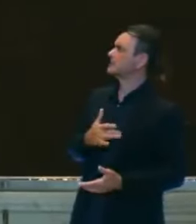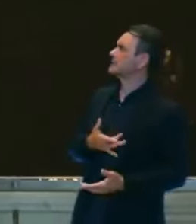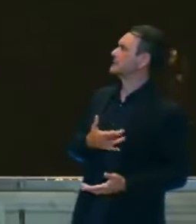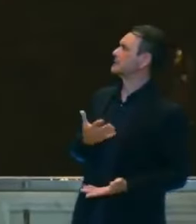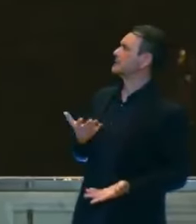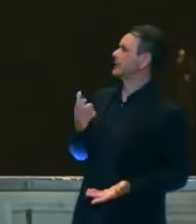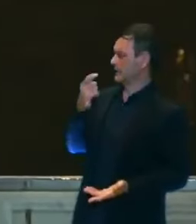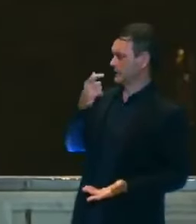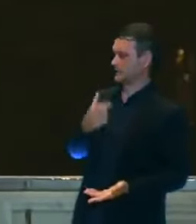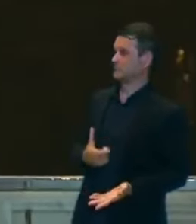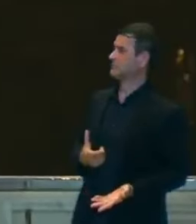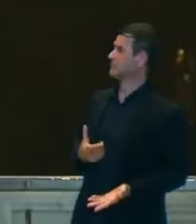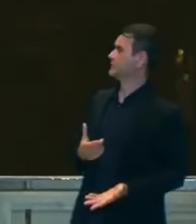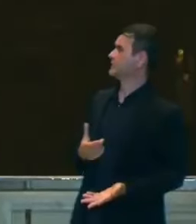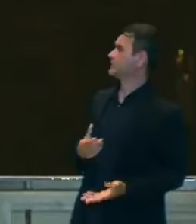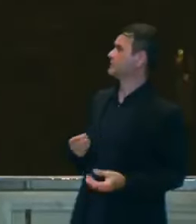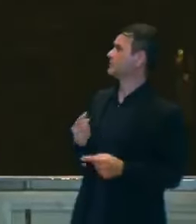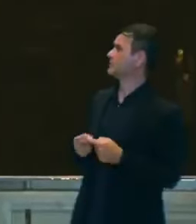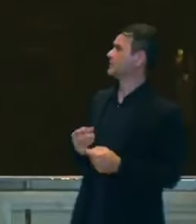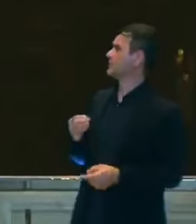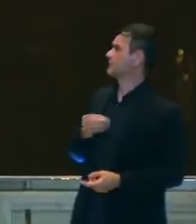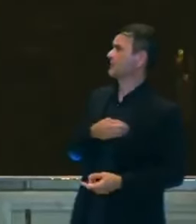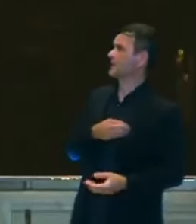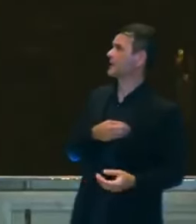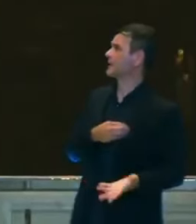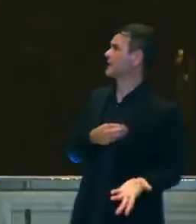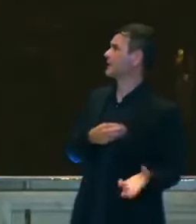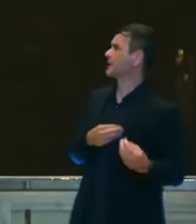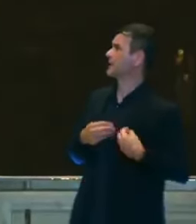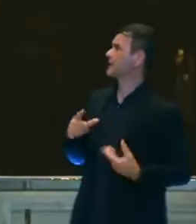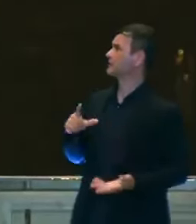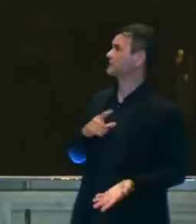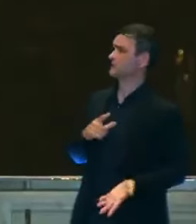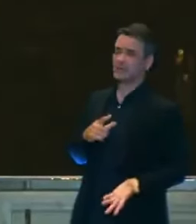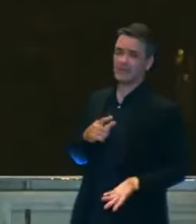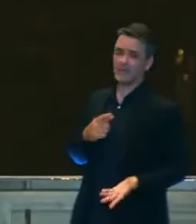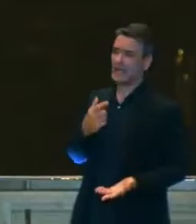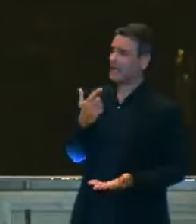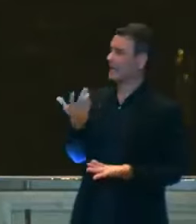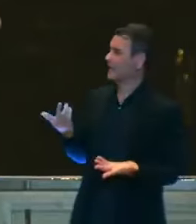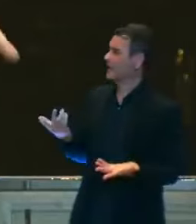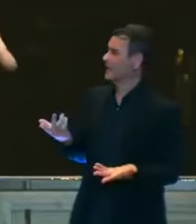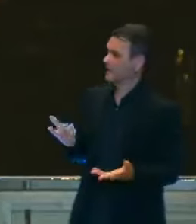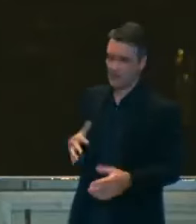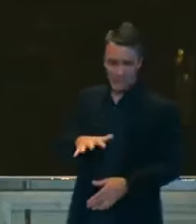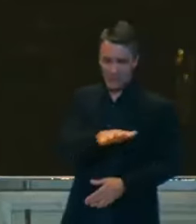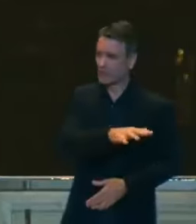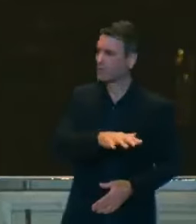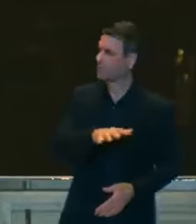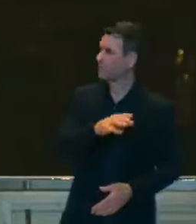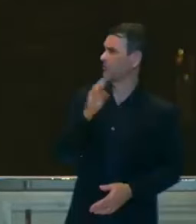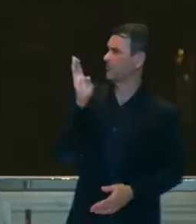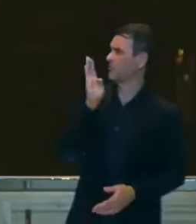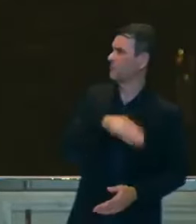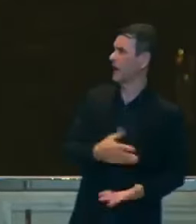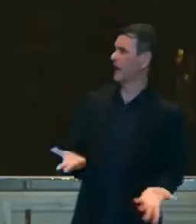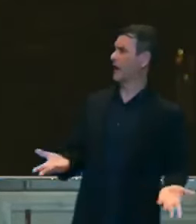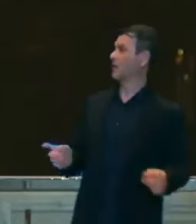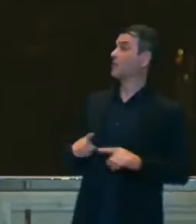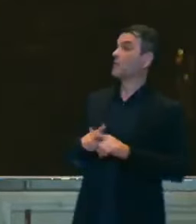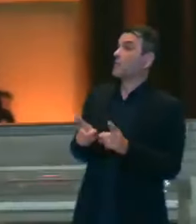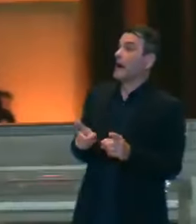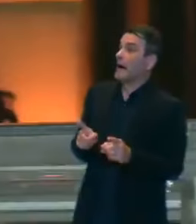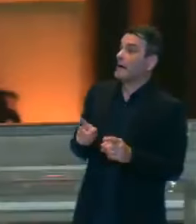eu sou um homem pecador, de lábios impuros, e habito no meio de um povo de impuros lábios, mas os meus